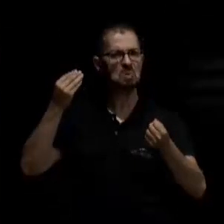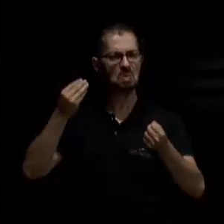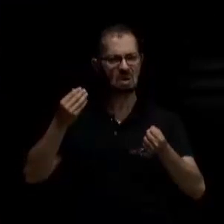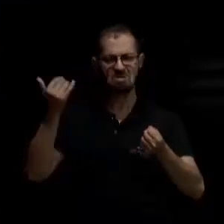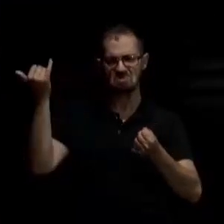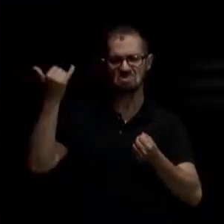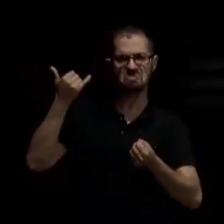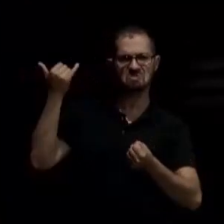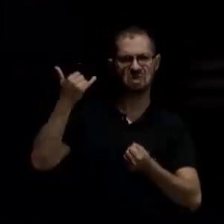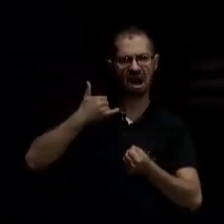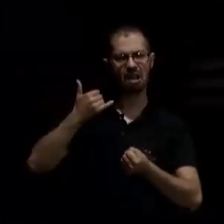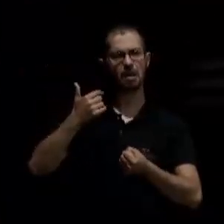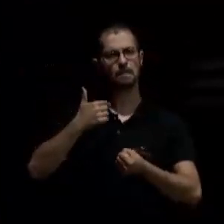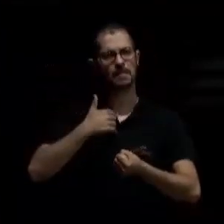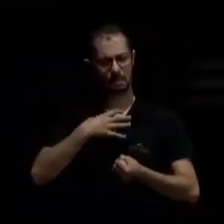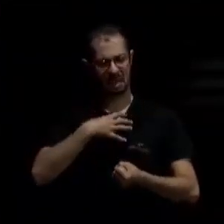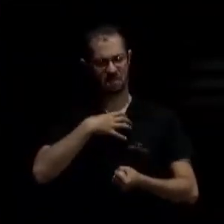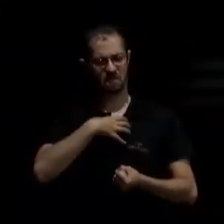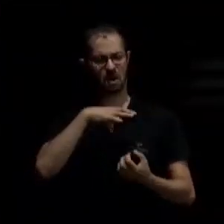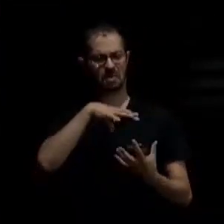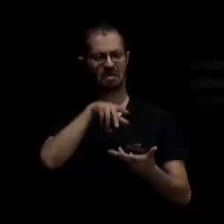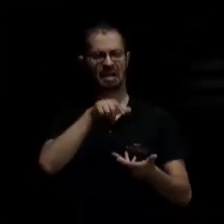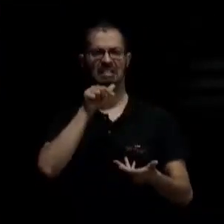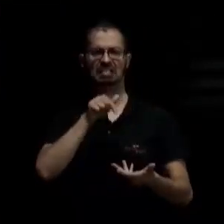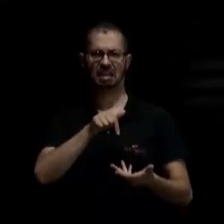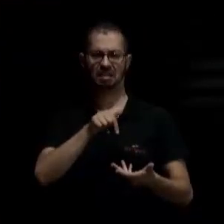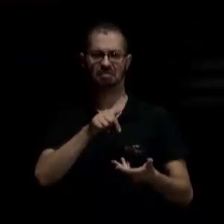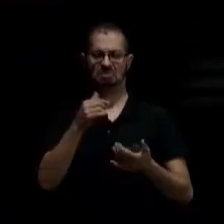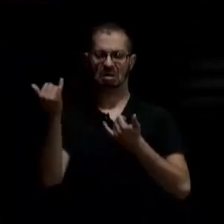natureza terrena certas coisas.